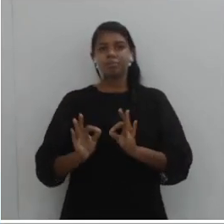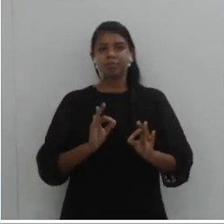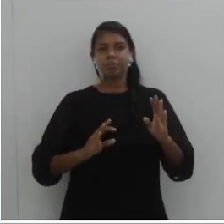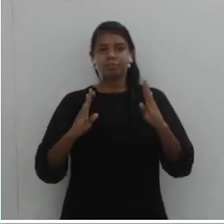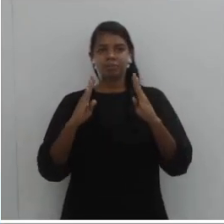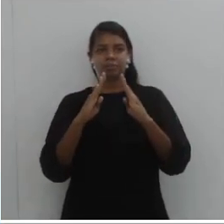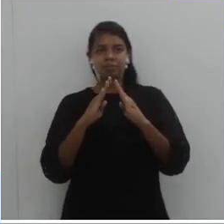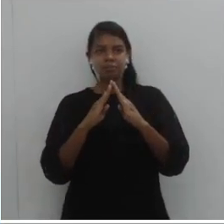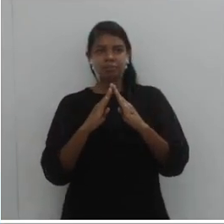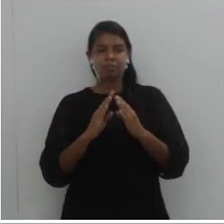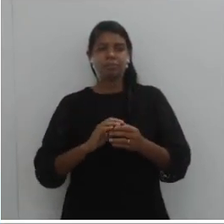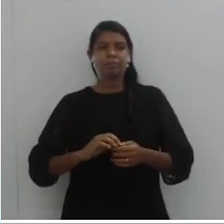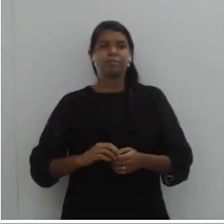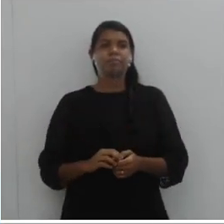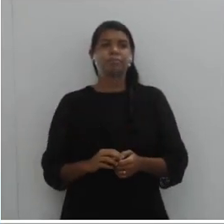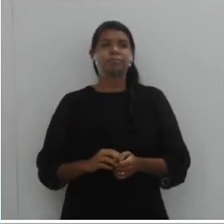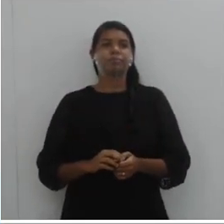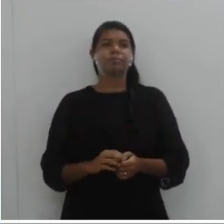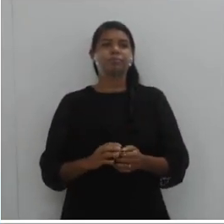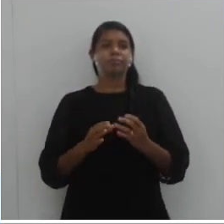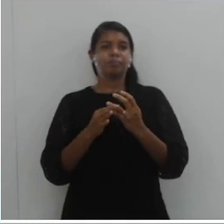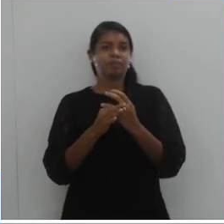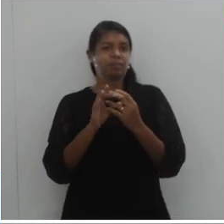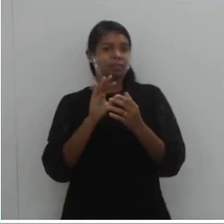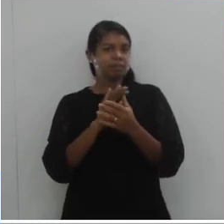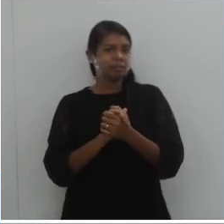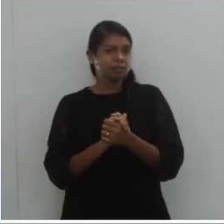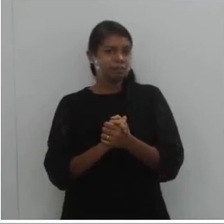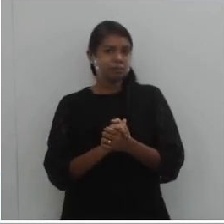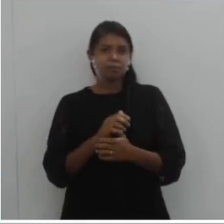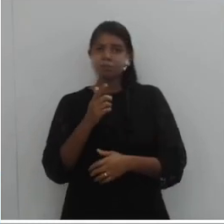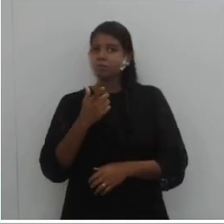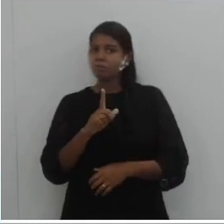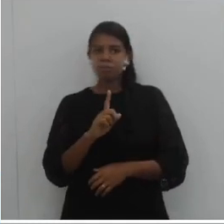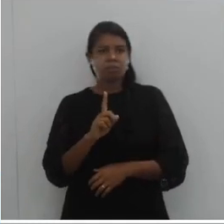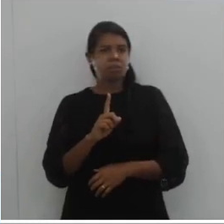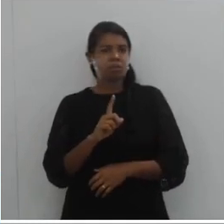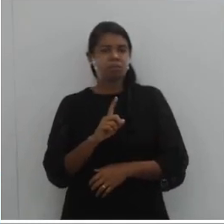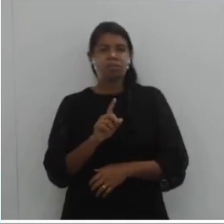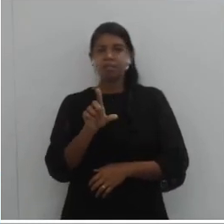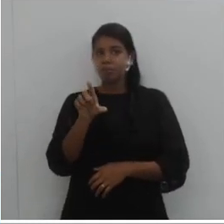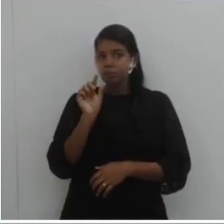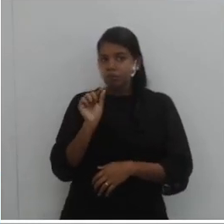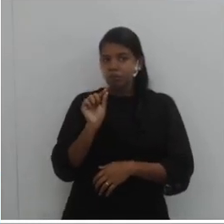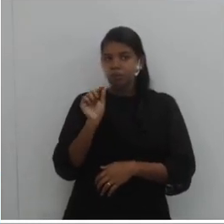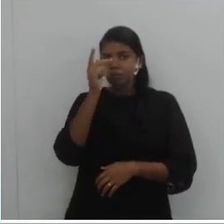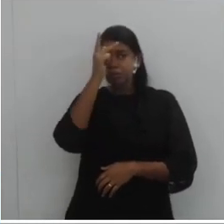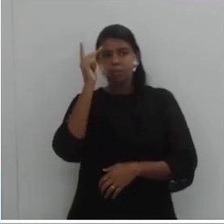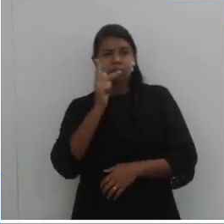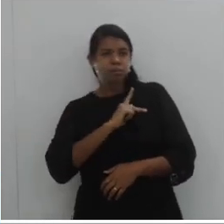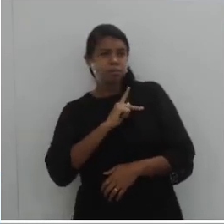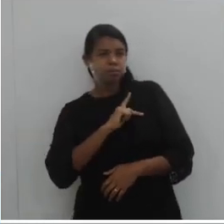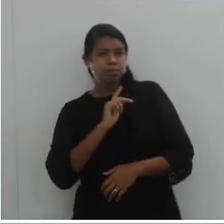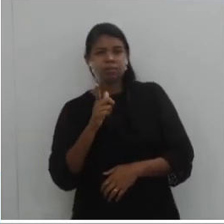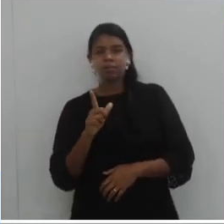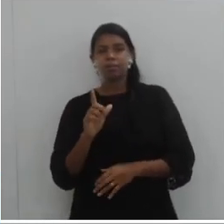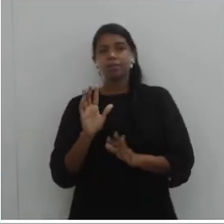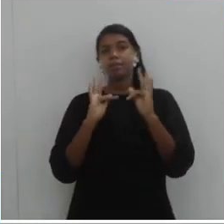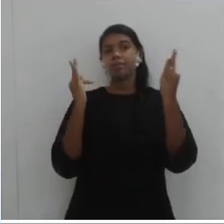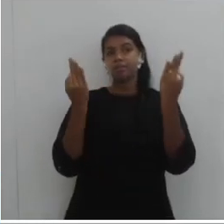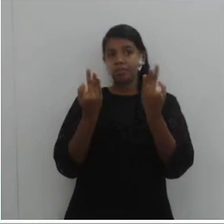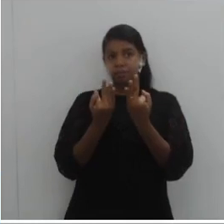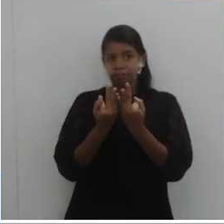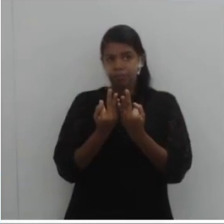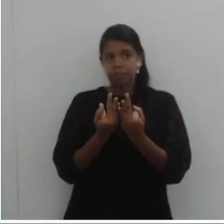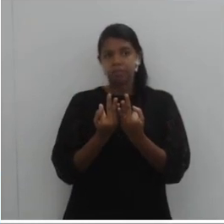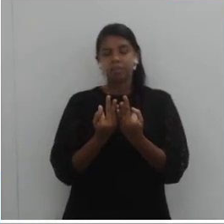Casamento, para variar, também não tinha direito de escolha. Atividades públicas,